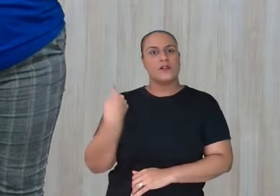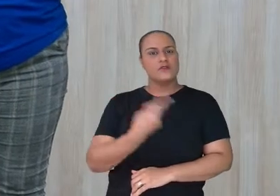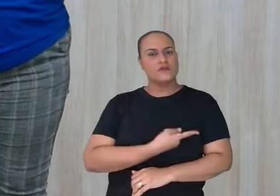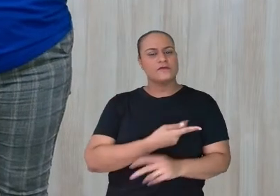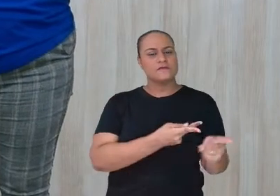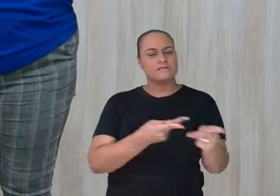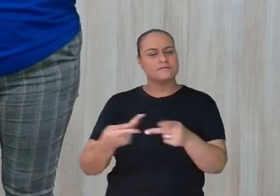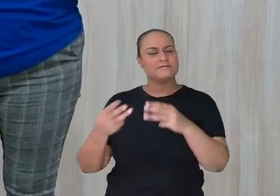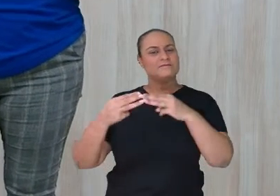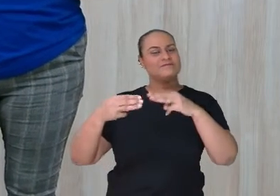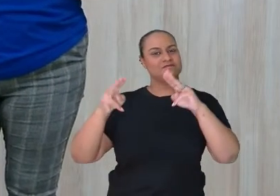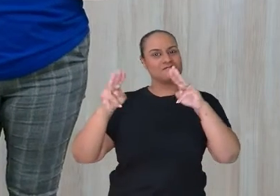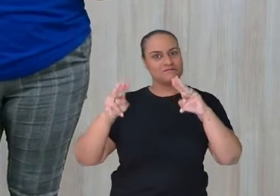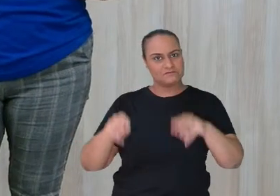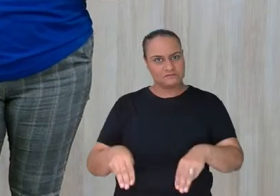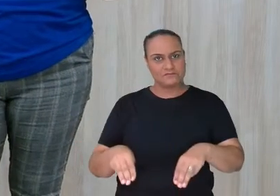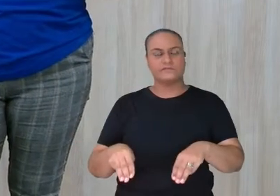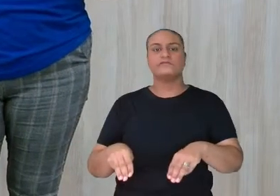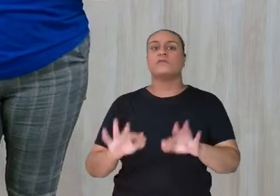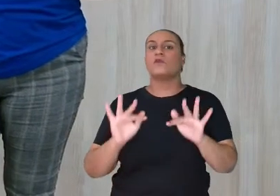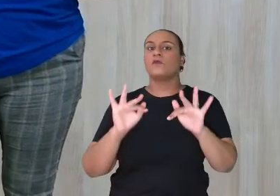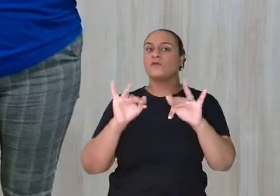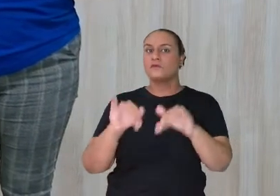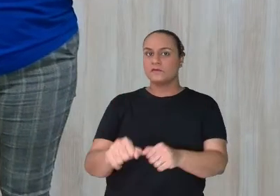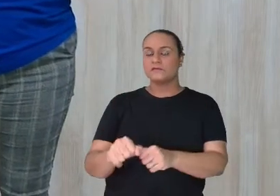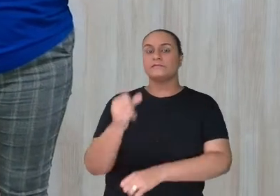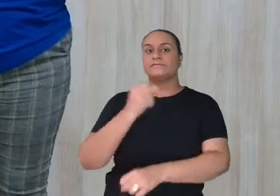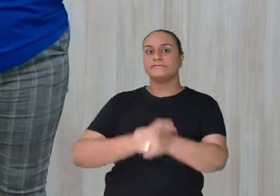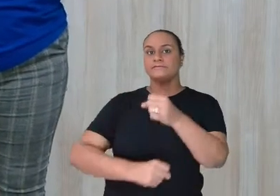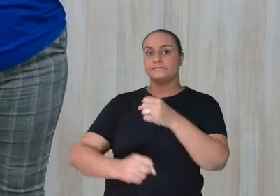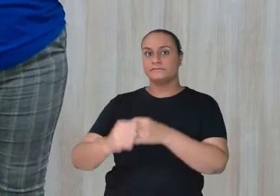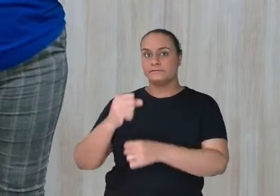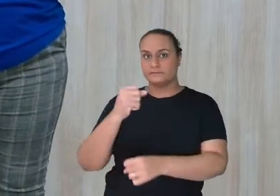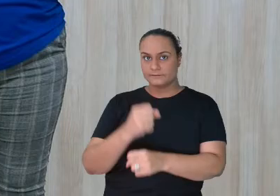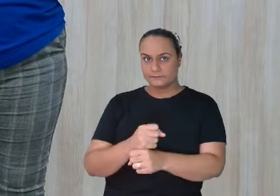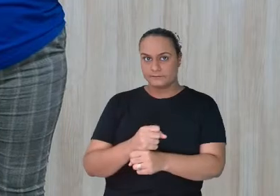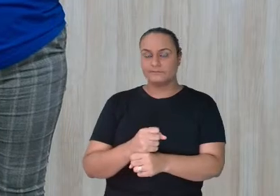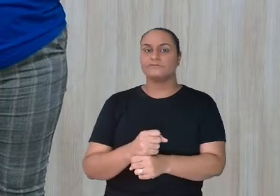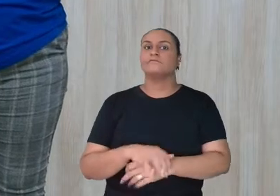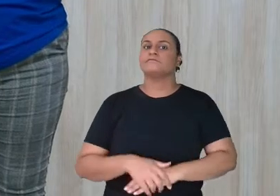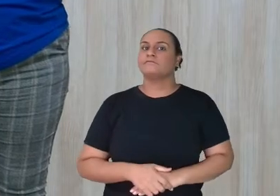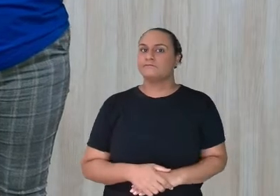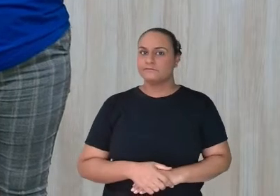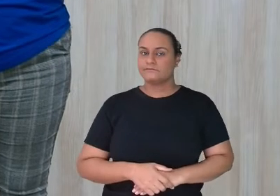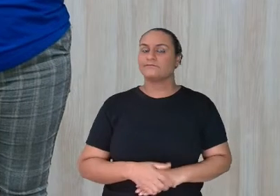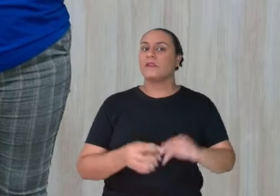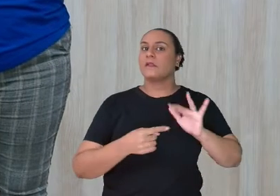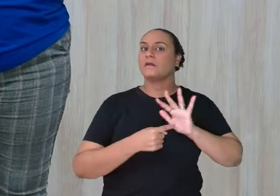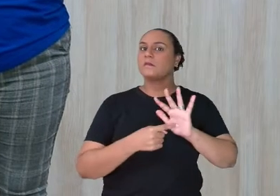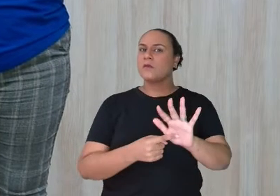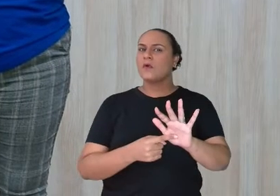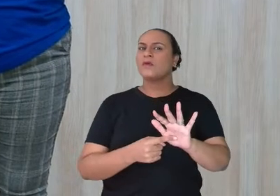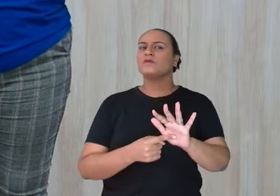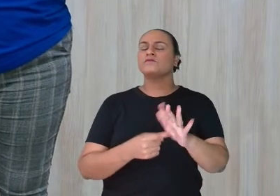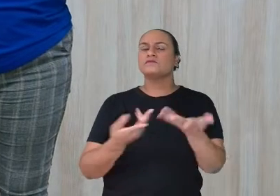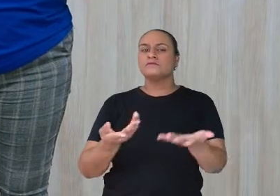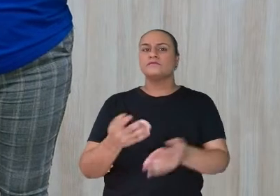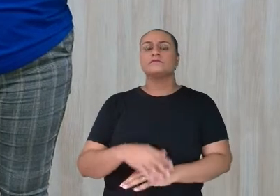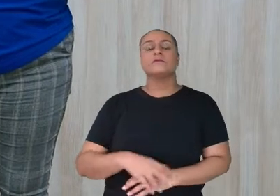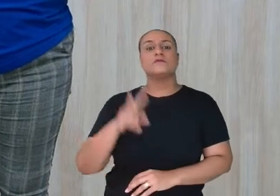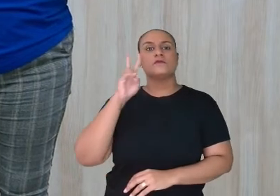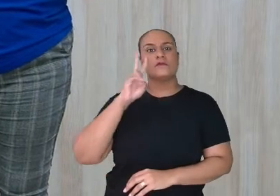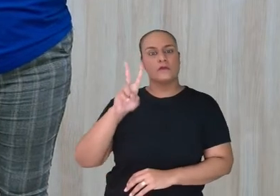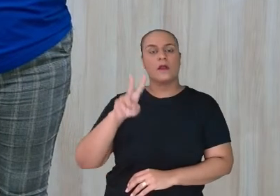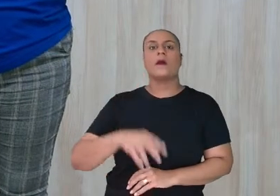ao museu, digamos assim, no final do ano passado, e essa mostra que vocês vão ver, ela ainda está lá,